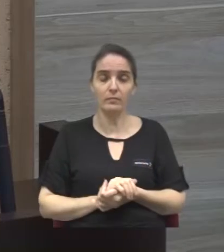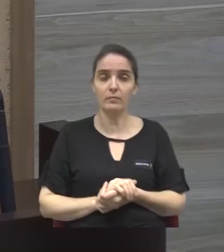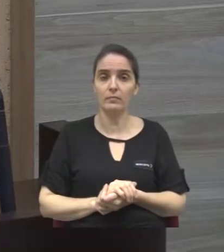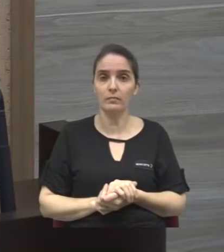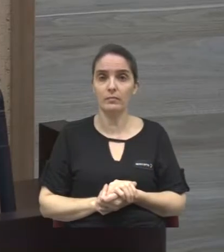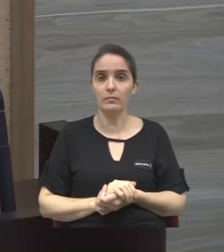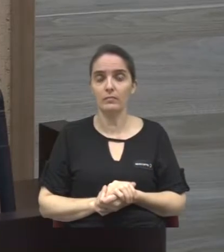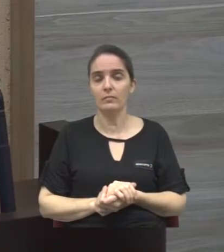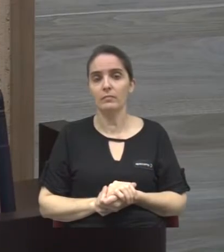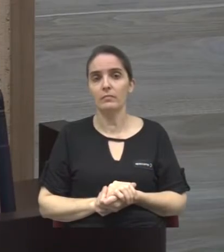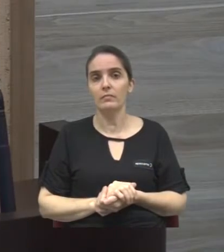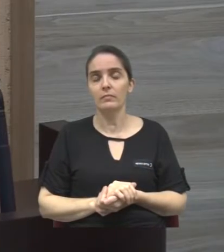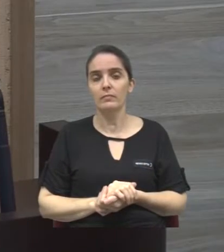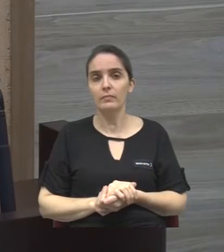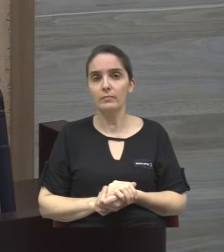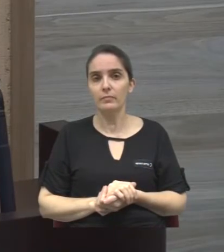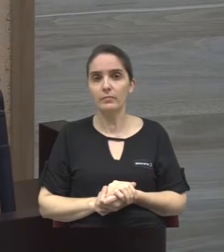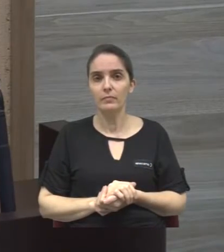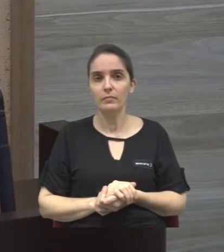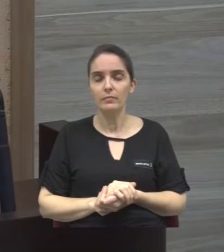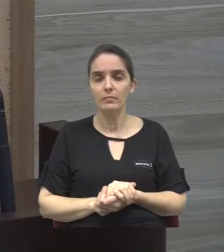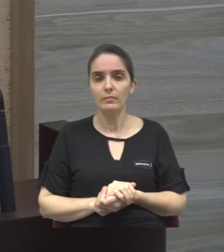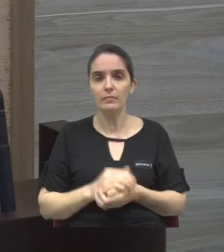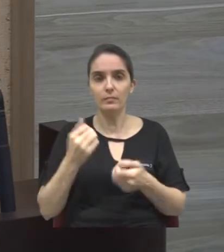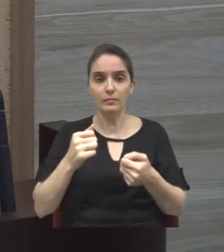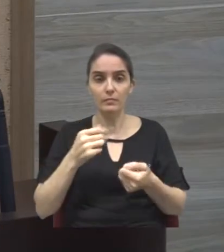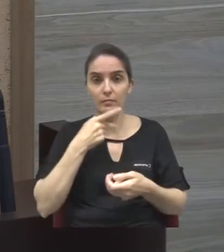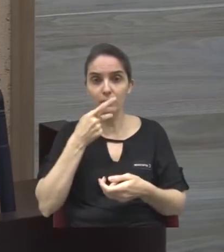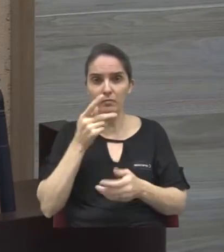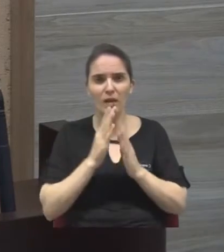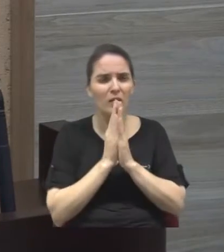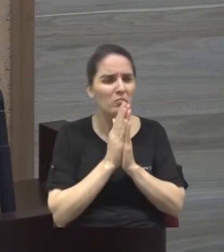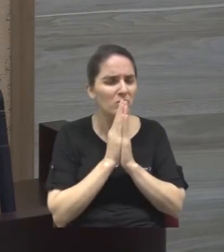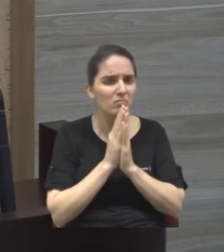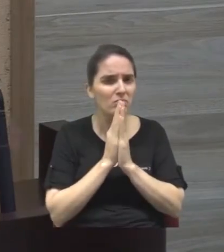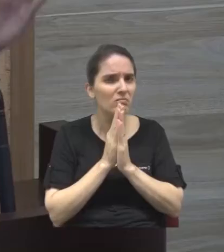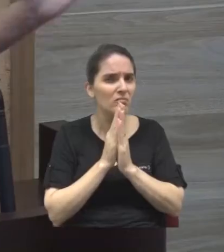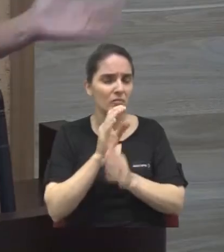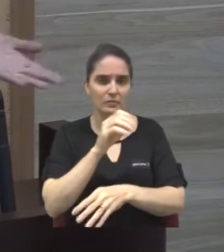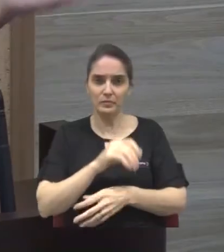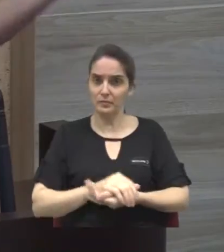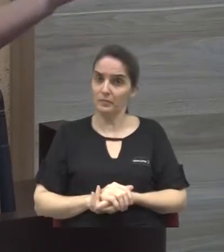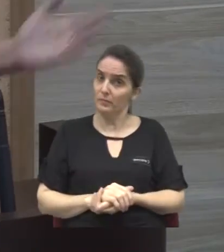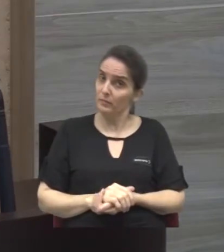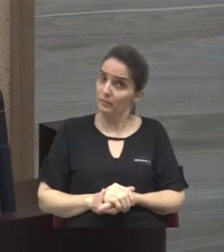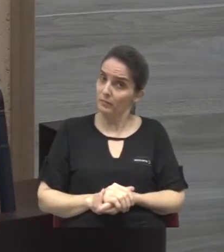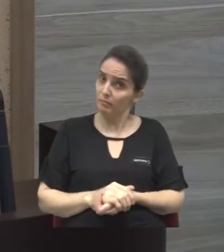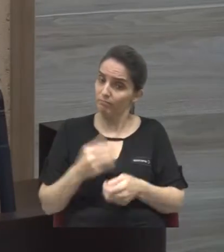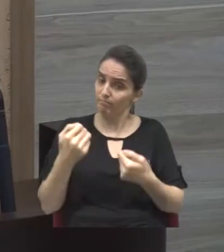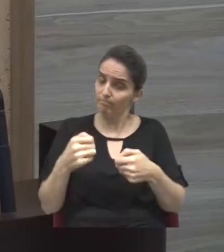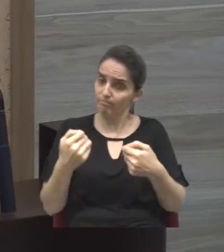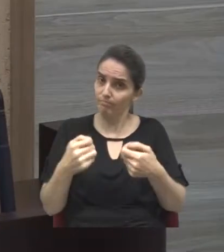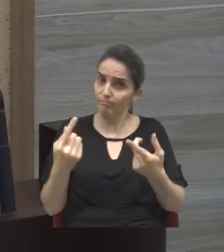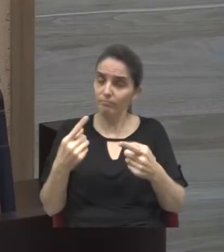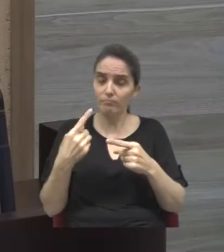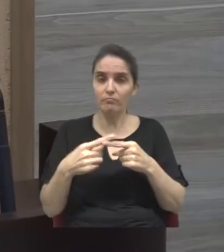situação que, para falar, eu preciso implorar pelo microfone, por quê? Essa questão de